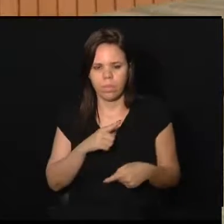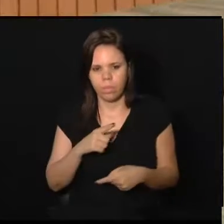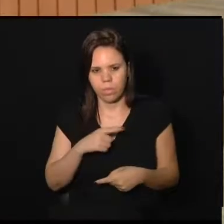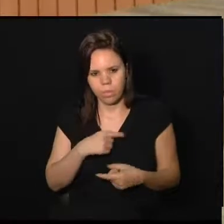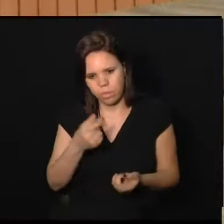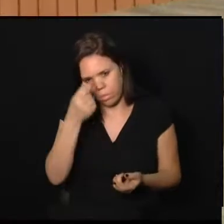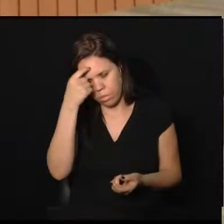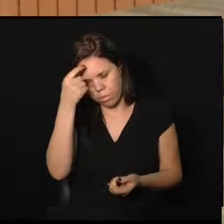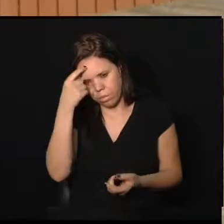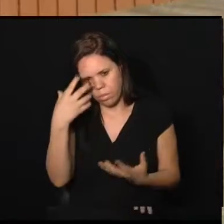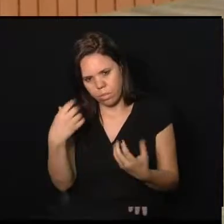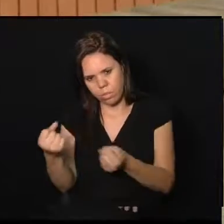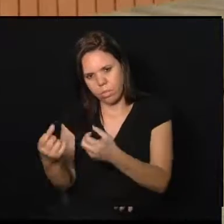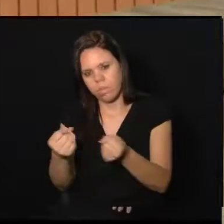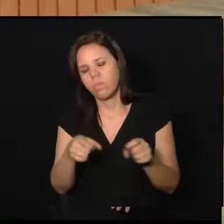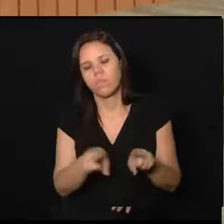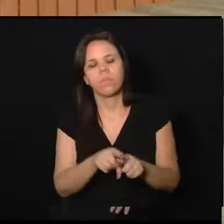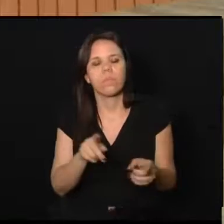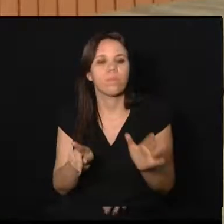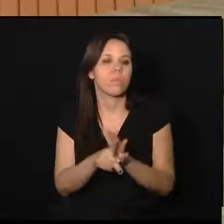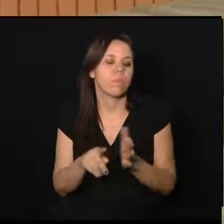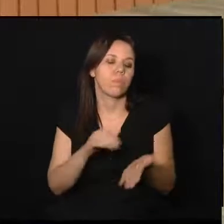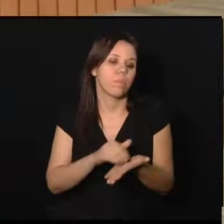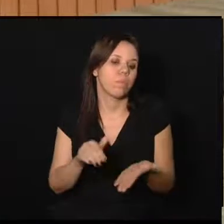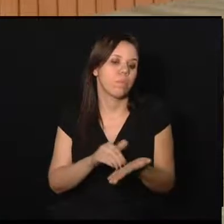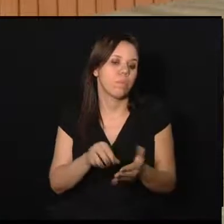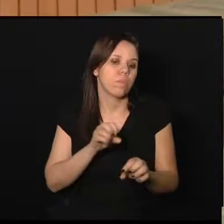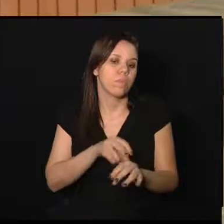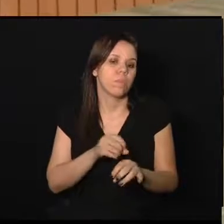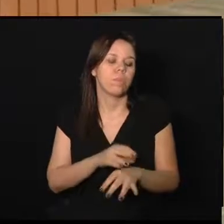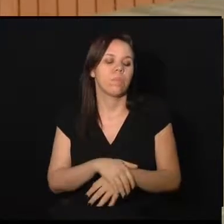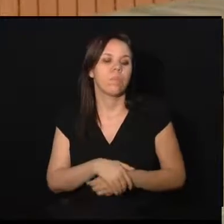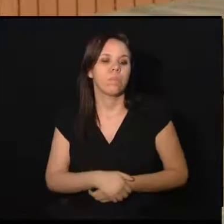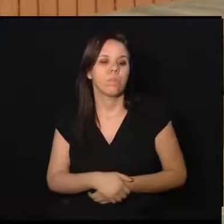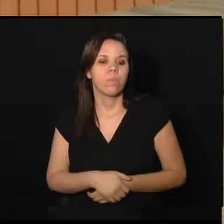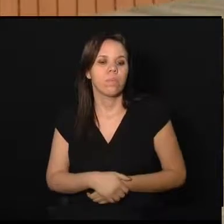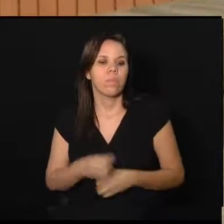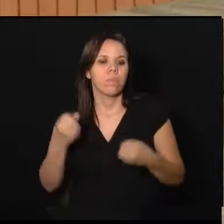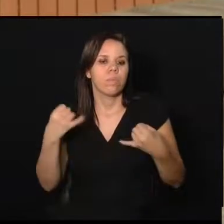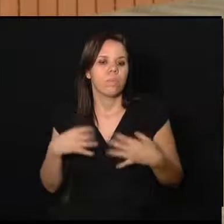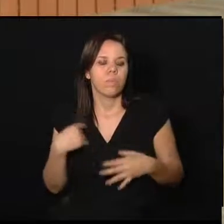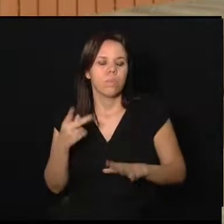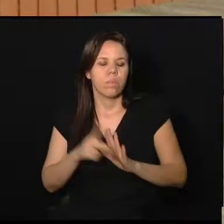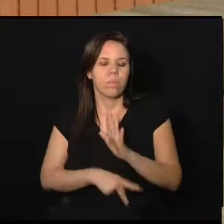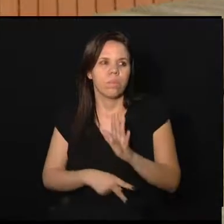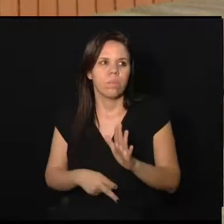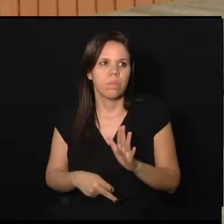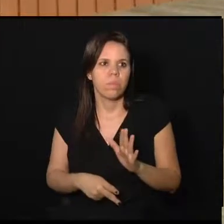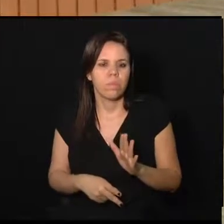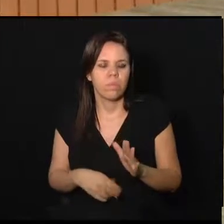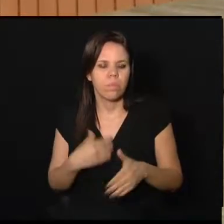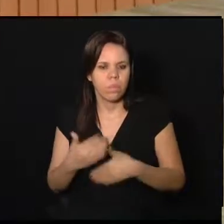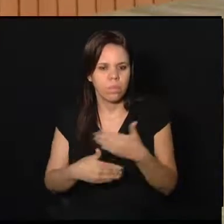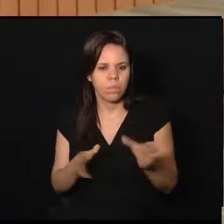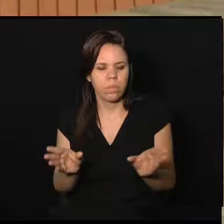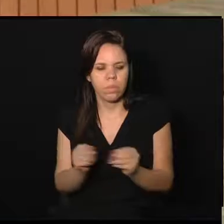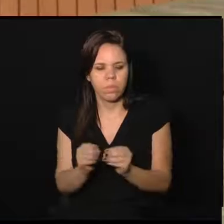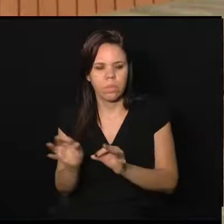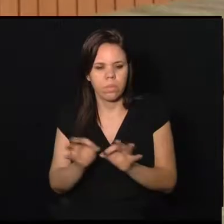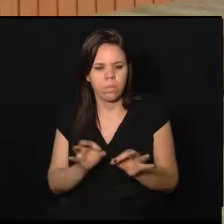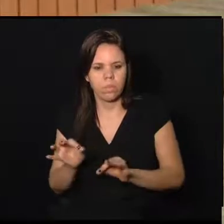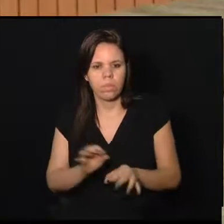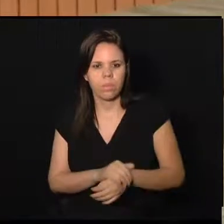sobre isso e a própria Secretaria Municipal de Educação dizendo que o projeto já está em fase final de